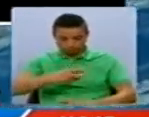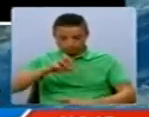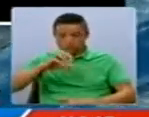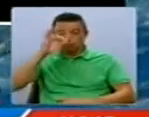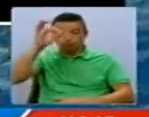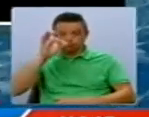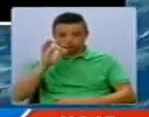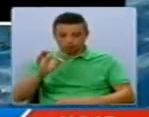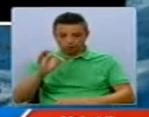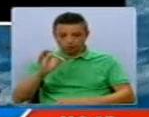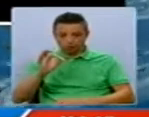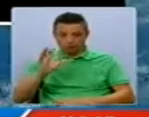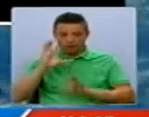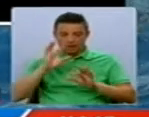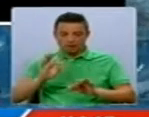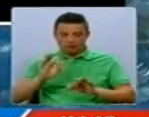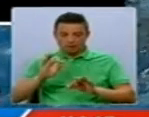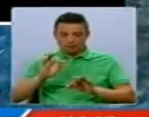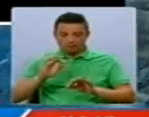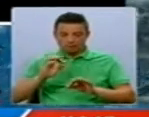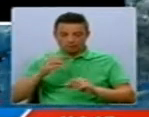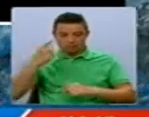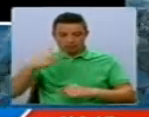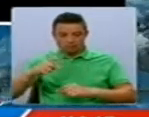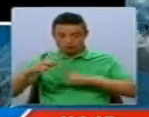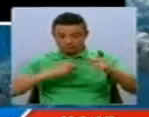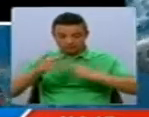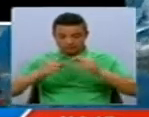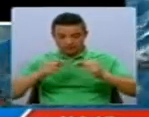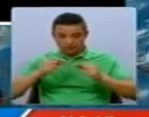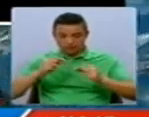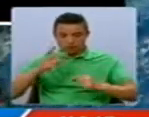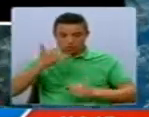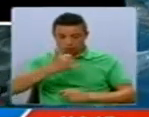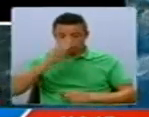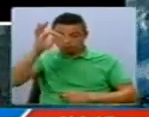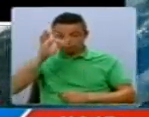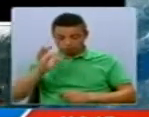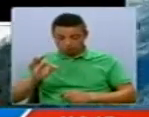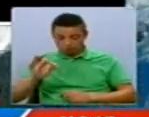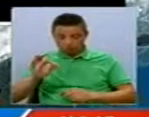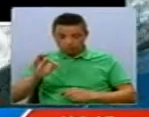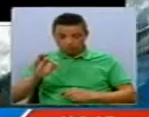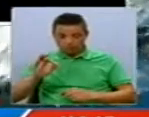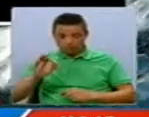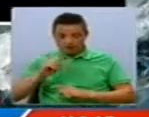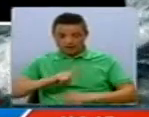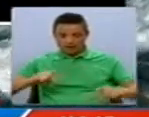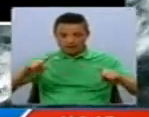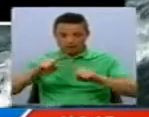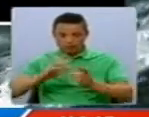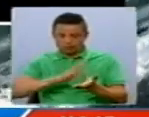98% da constituição de uma estrela. Os outros 2% é aquilo que os astrónomos geralmente chamam por metais. É tudo o